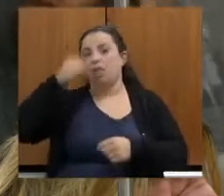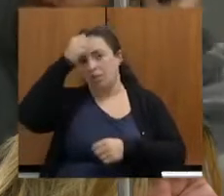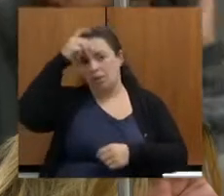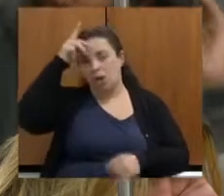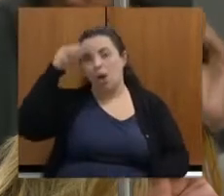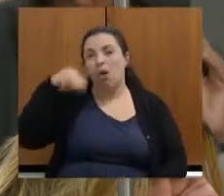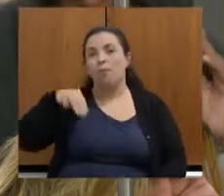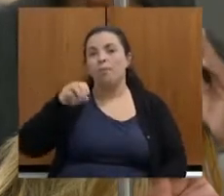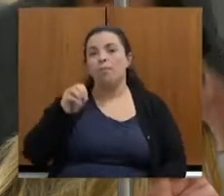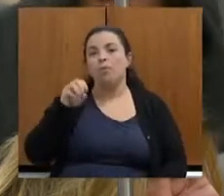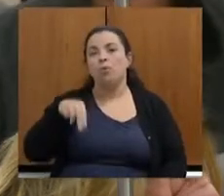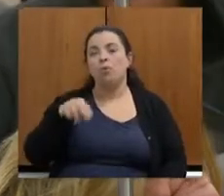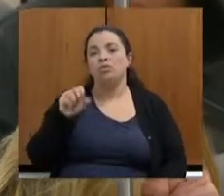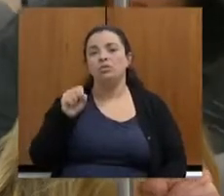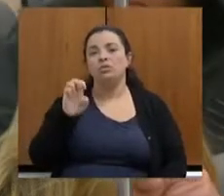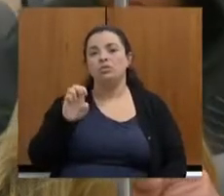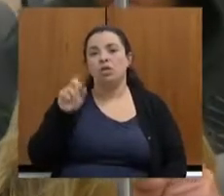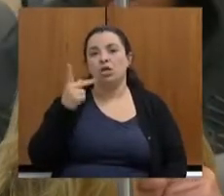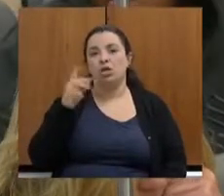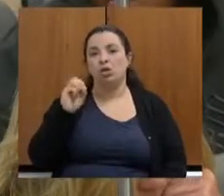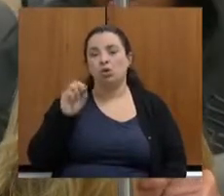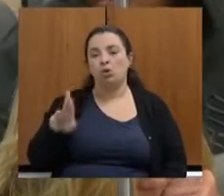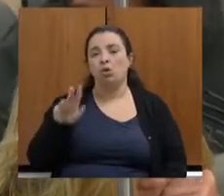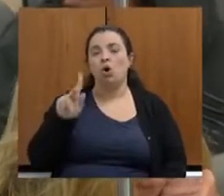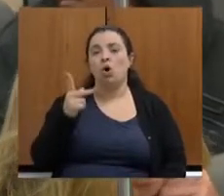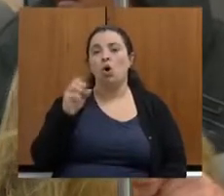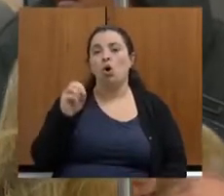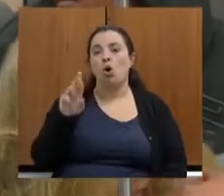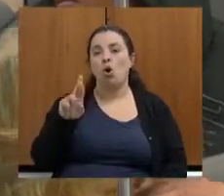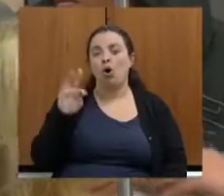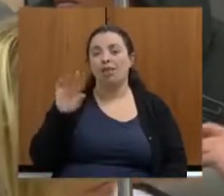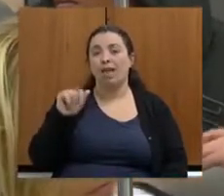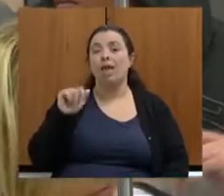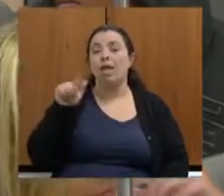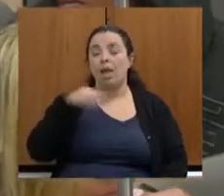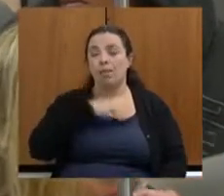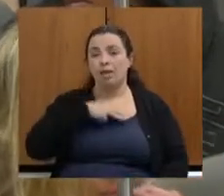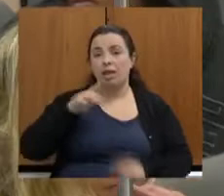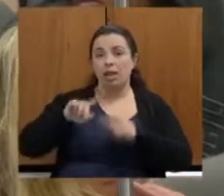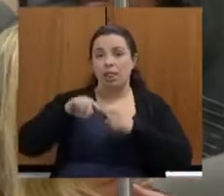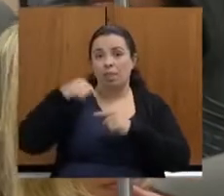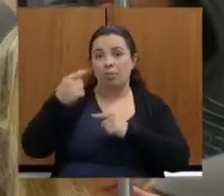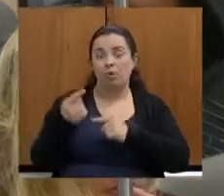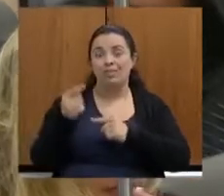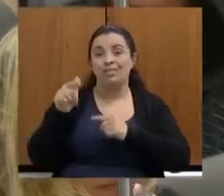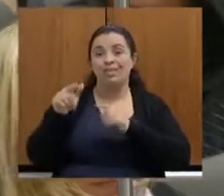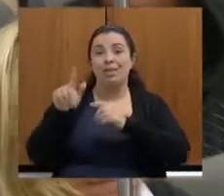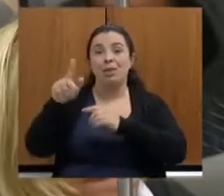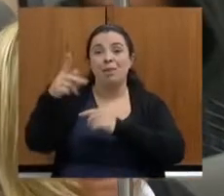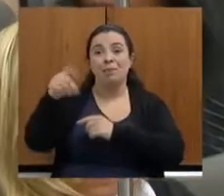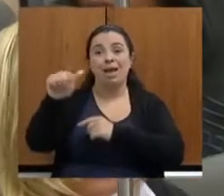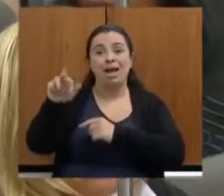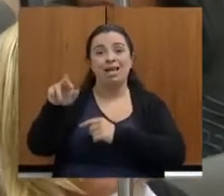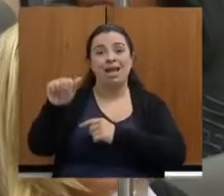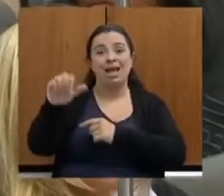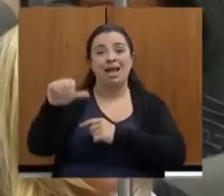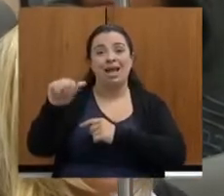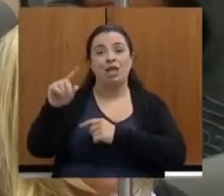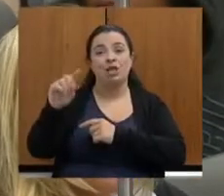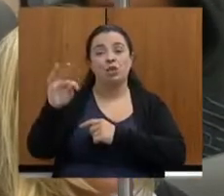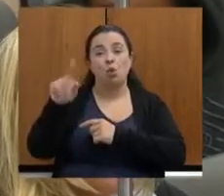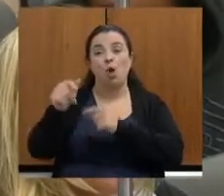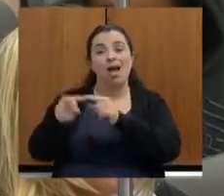conhece mosenhor você fica depois de Mariana e antes de Paracatu então assim